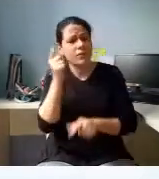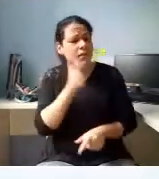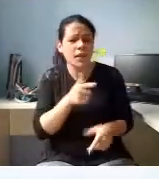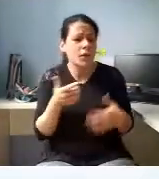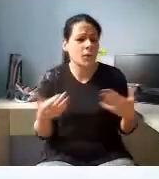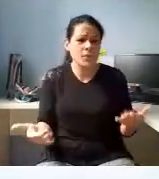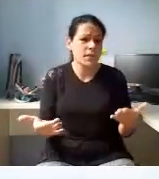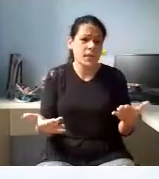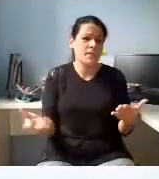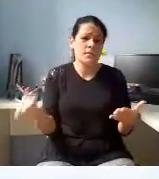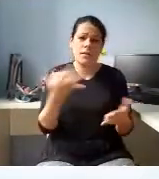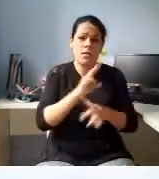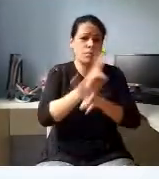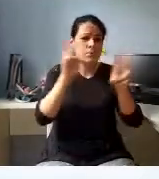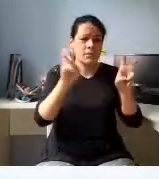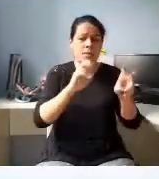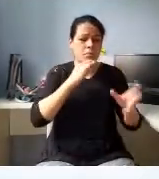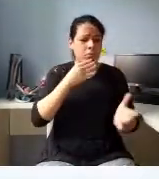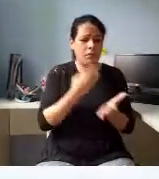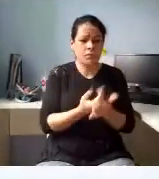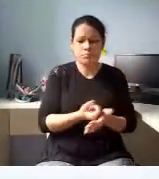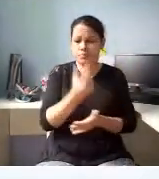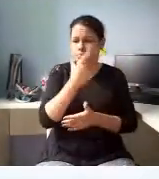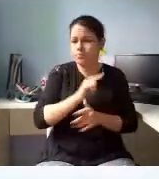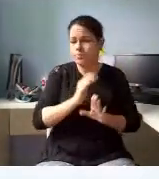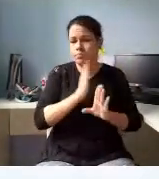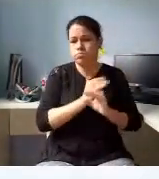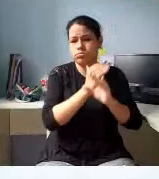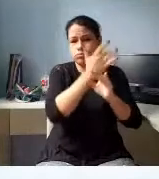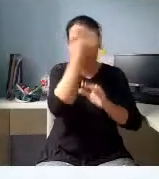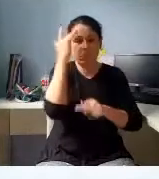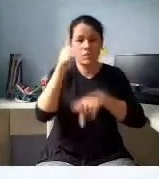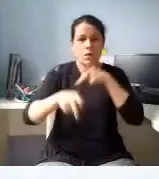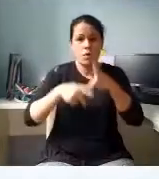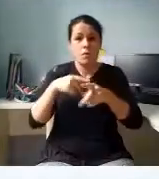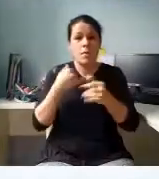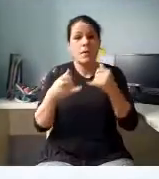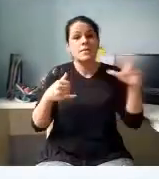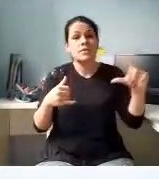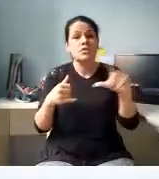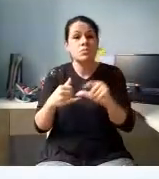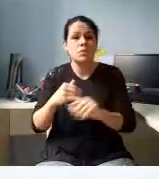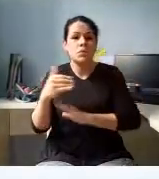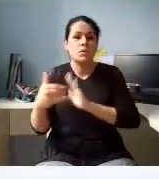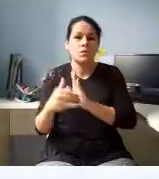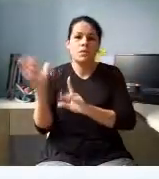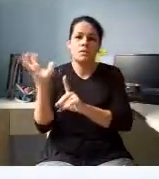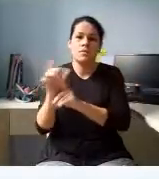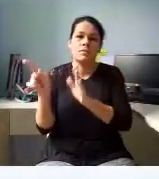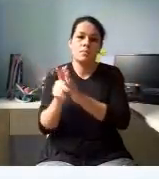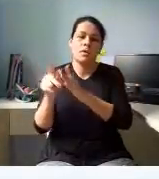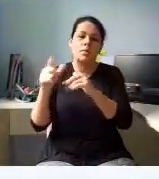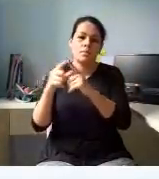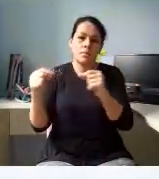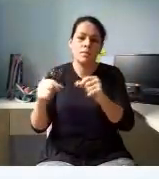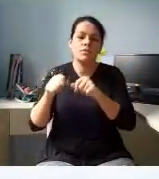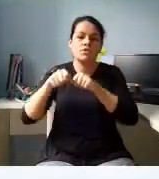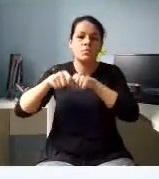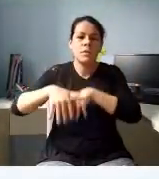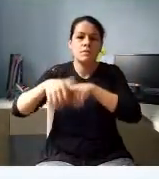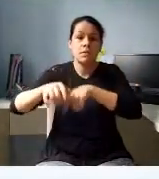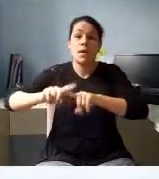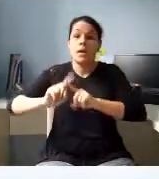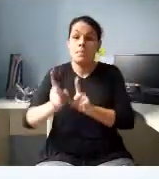com algumas ações, e isso acaba minimizando esses efeitos dessas manifestações. Mas os panelaços